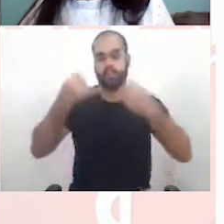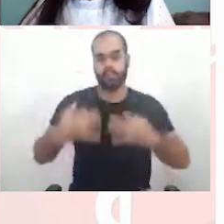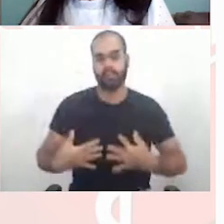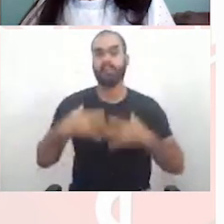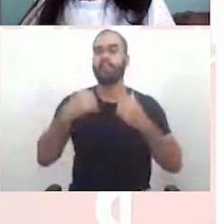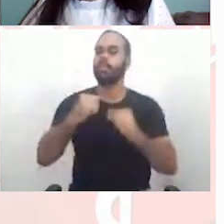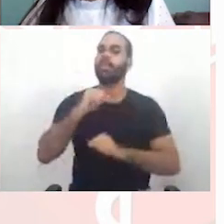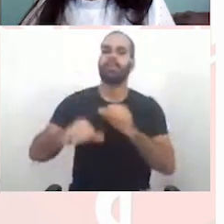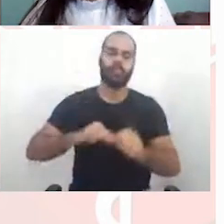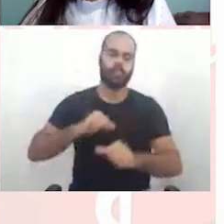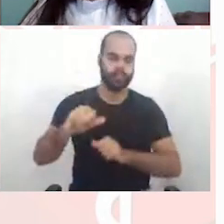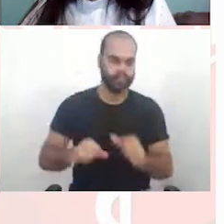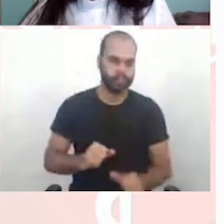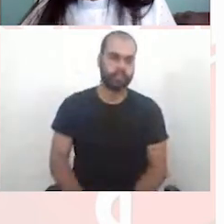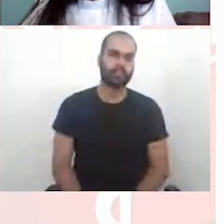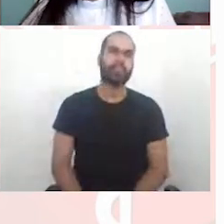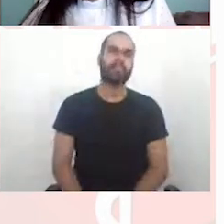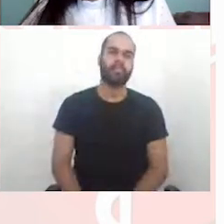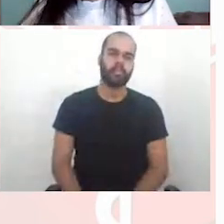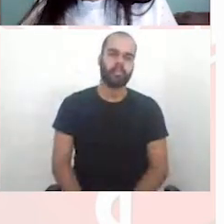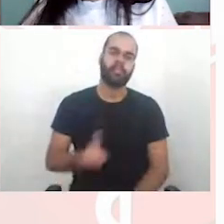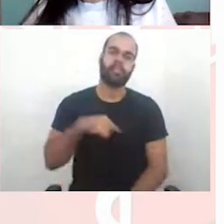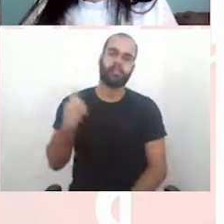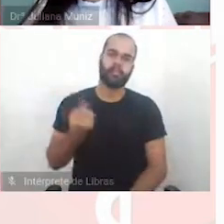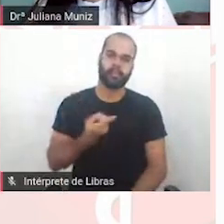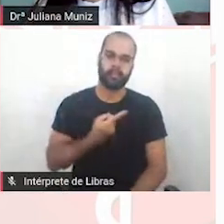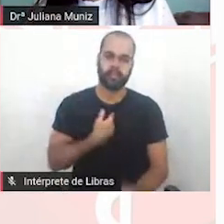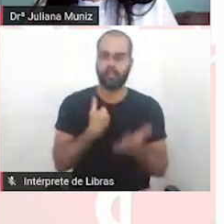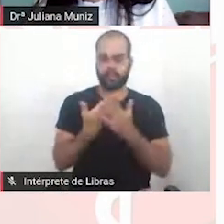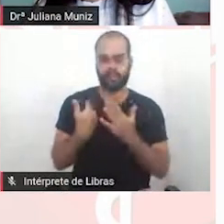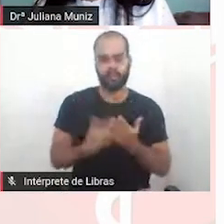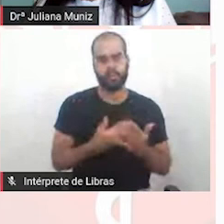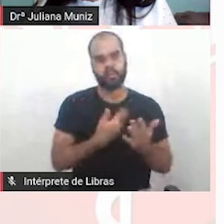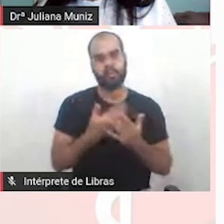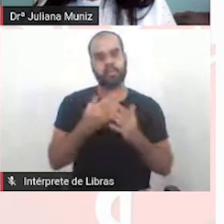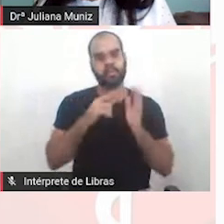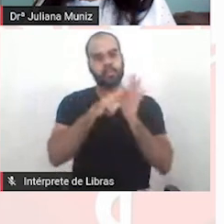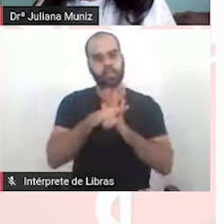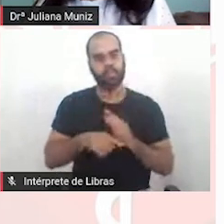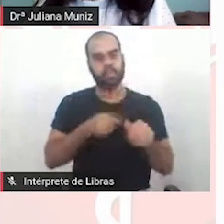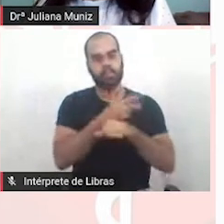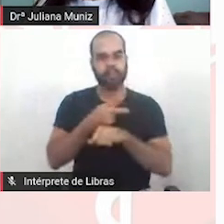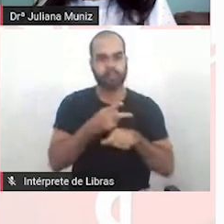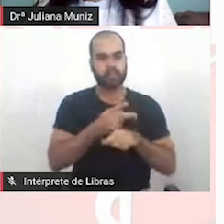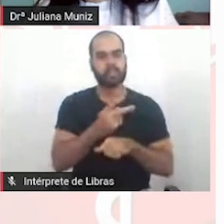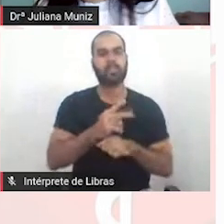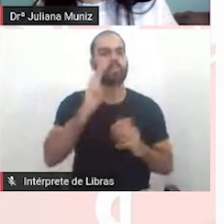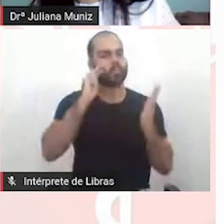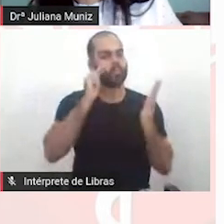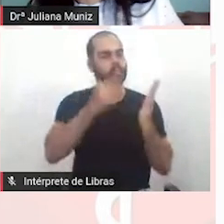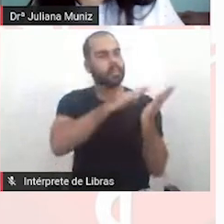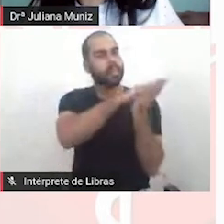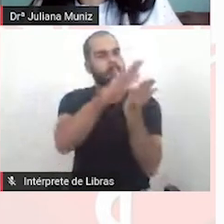certo? A gente tem que estar disposto a estudar, a buscar, a realmente ver tudo que está saindo aí na